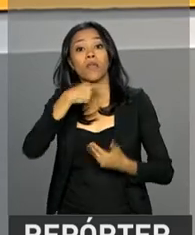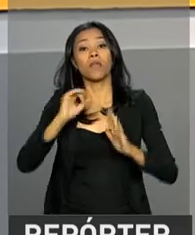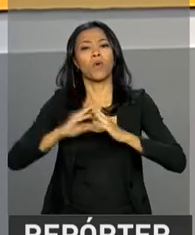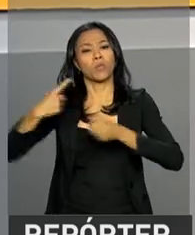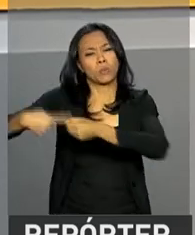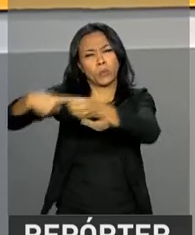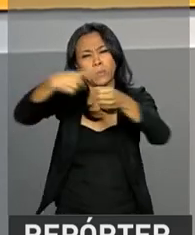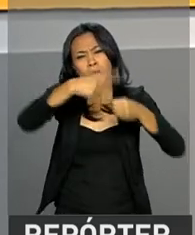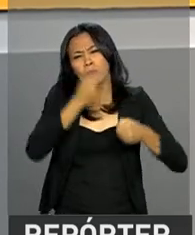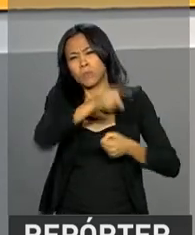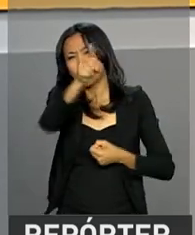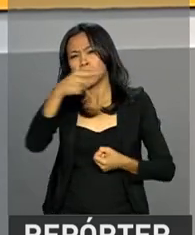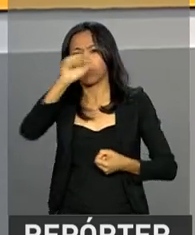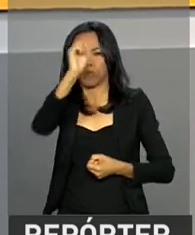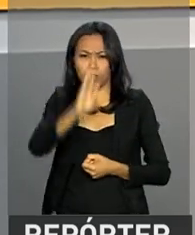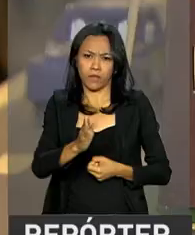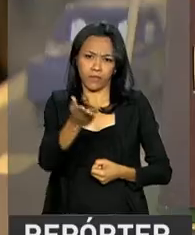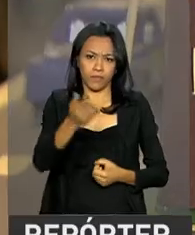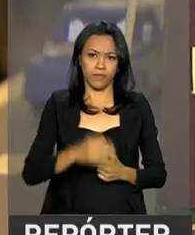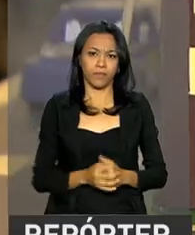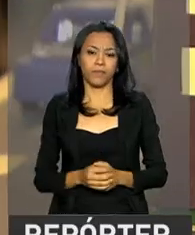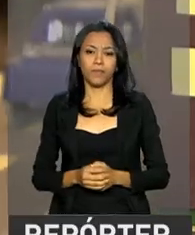na reportagem de Luana Karen.